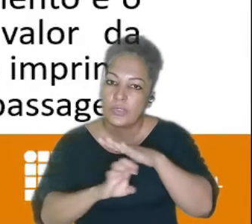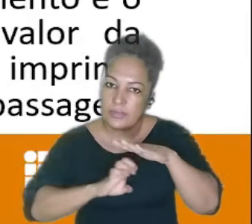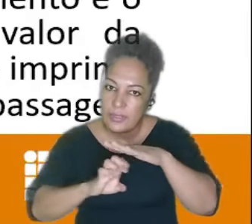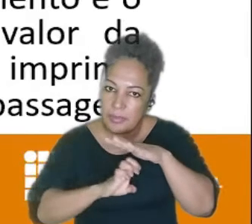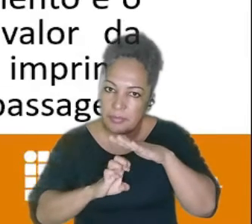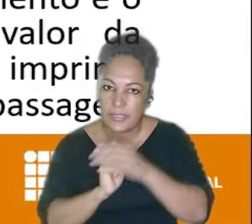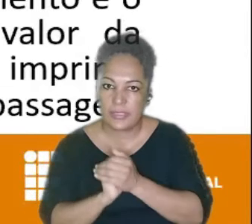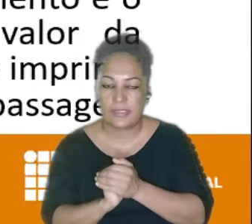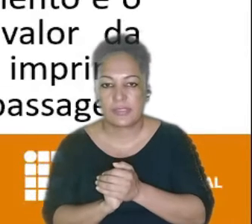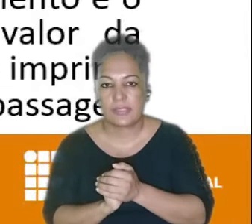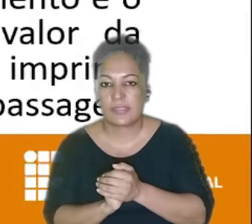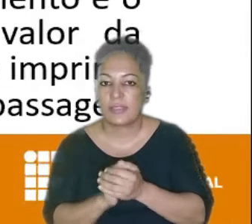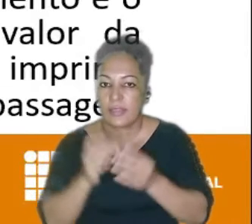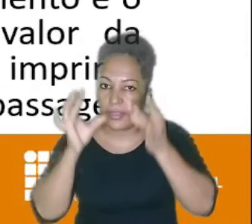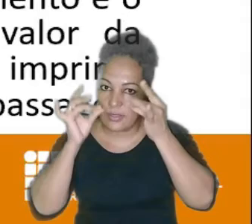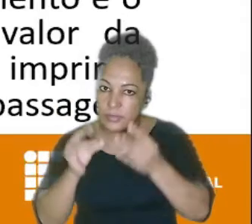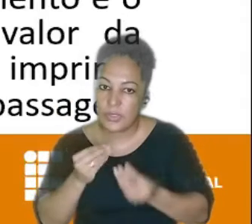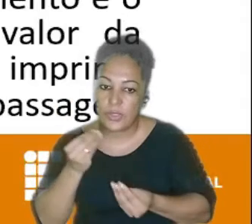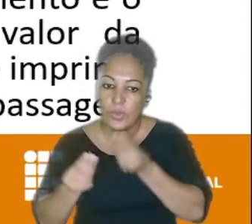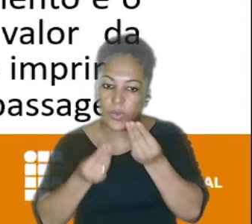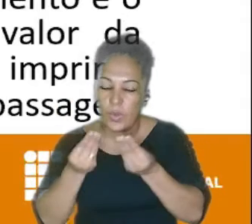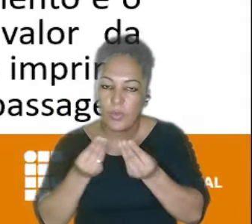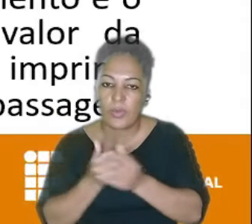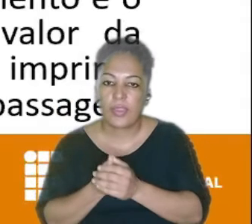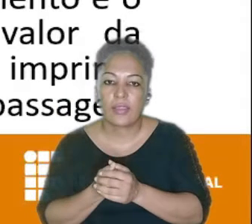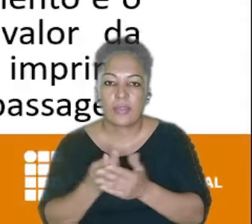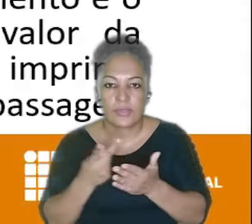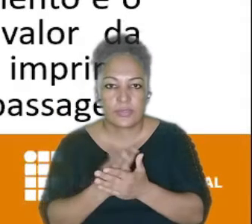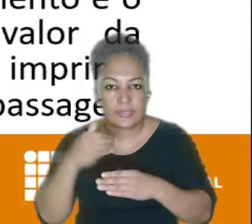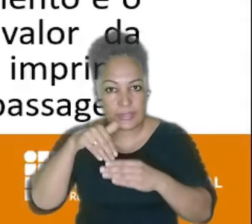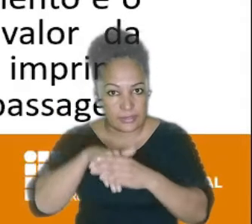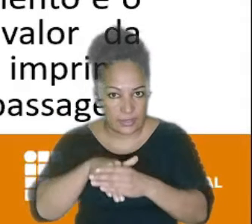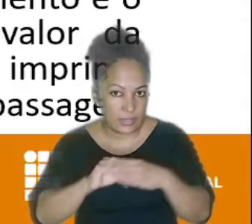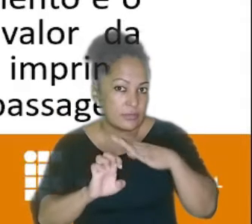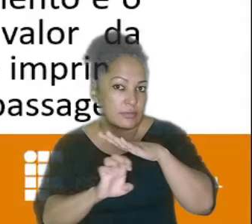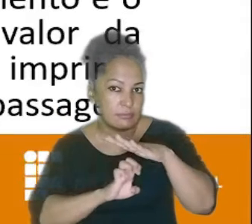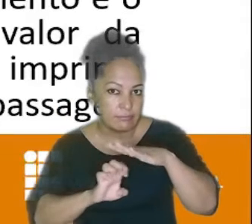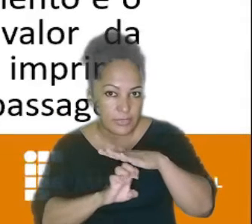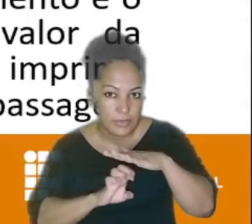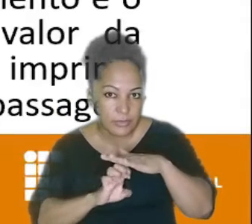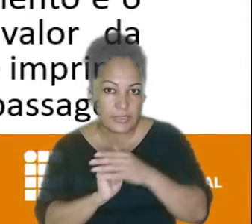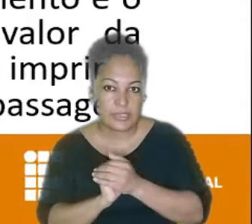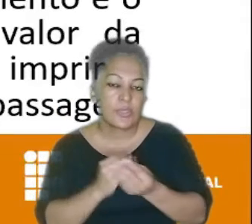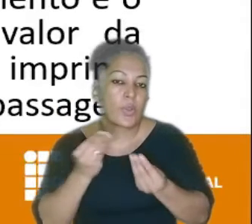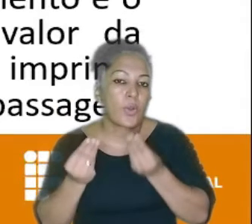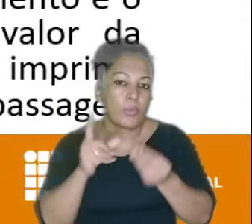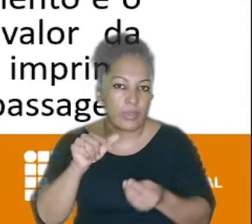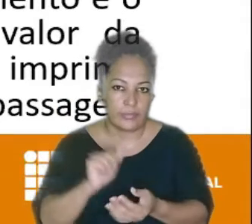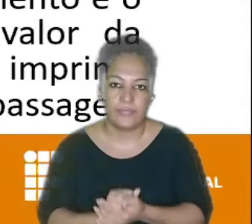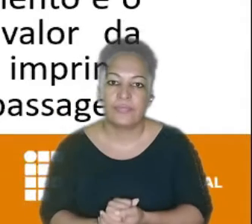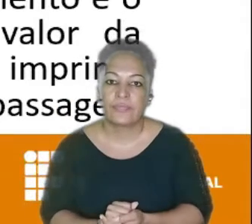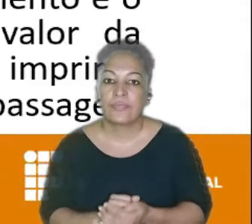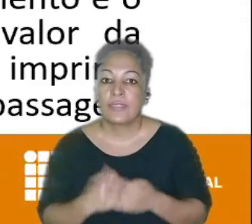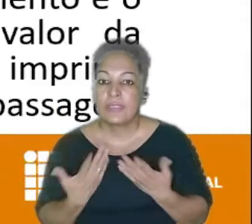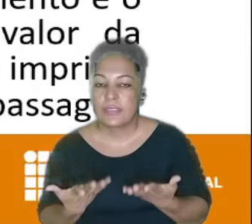olha só. Na rodoviária, ele está explicando como é que funciona determinado processo dentro do funcionamento